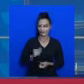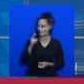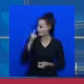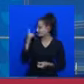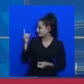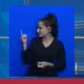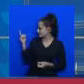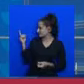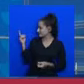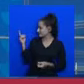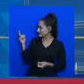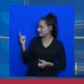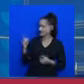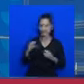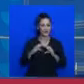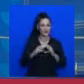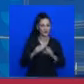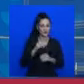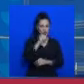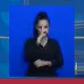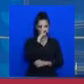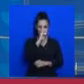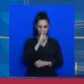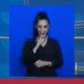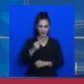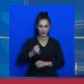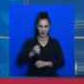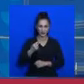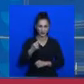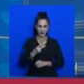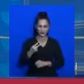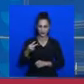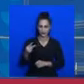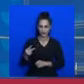Terceira bola amarela número 22.